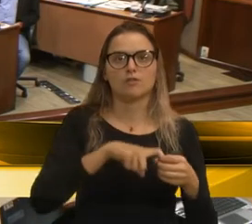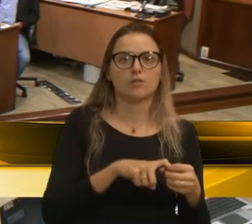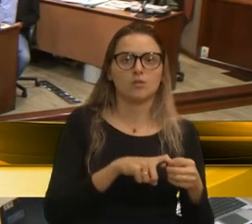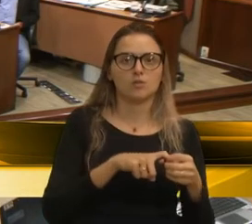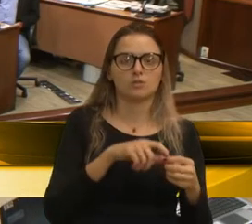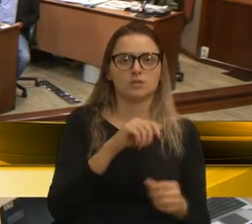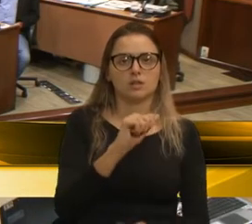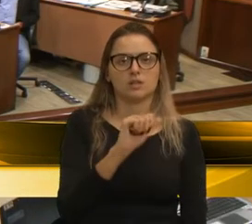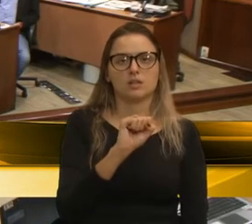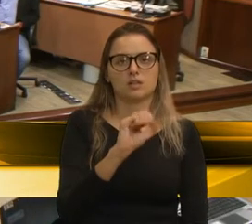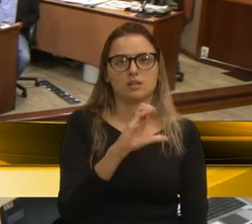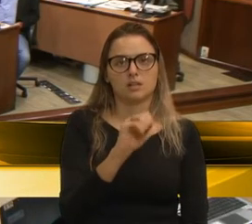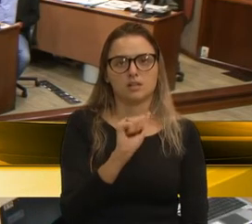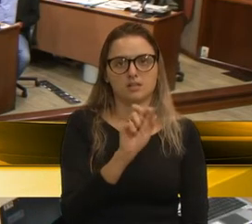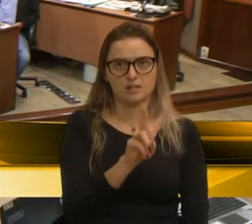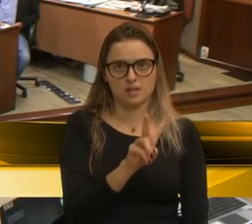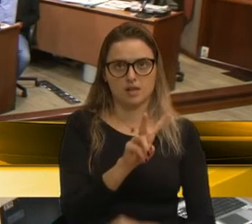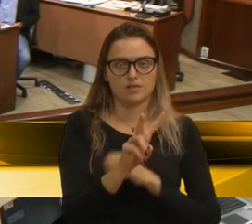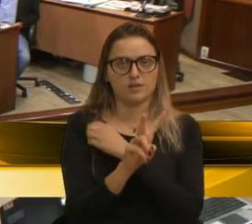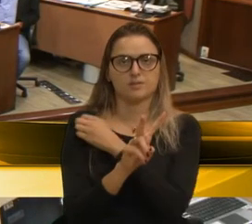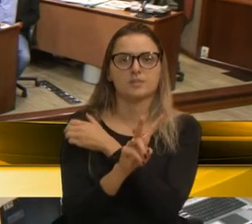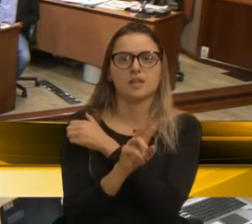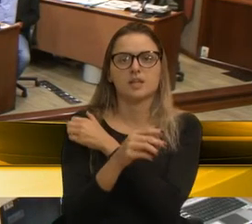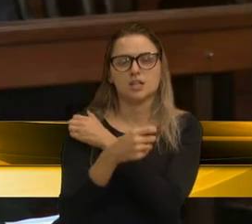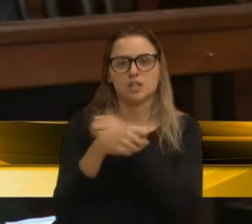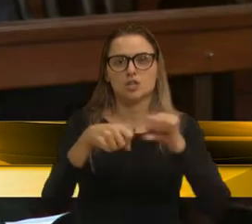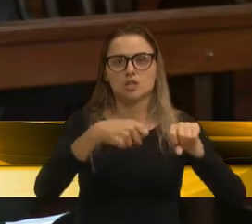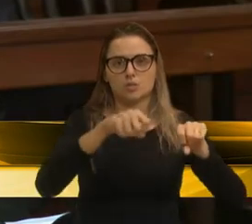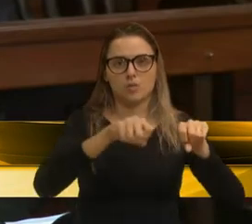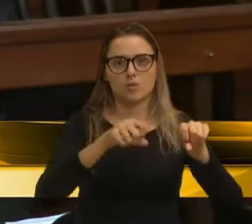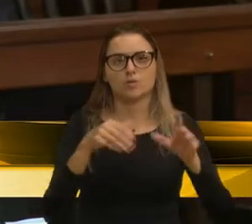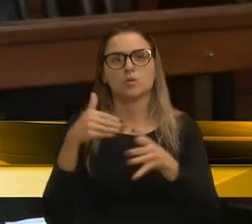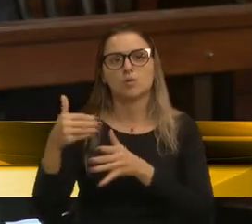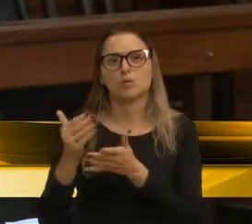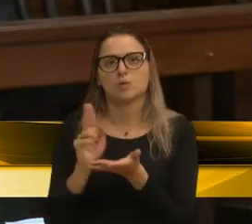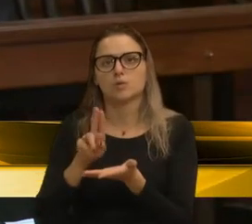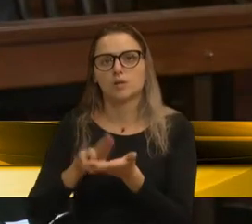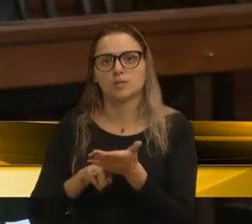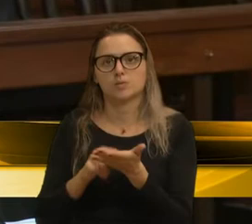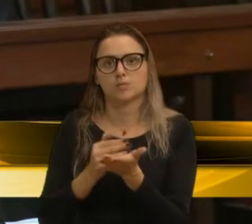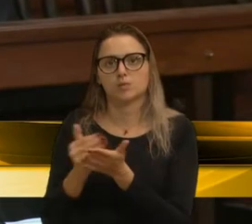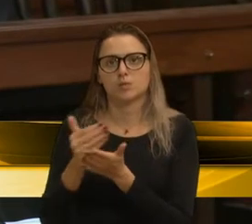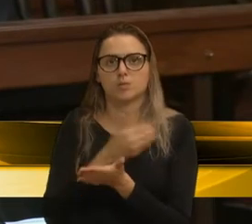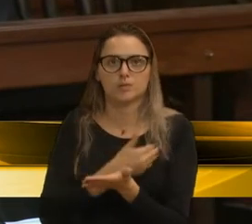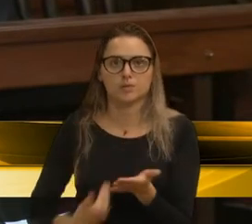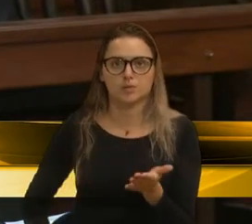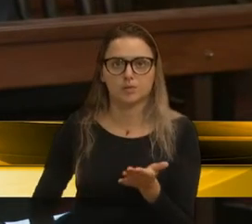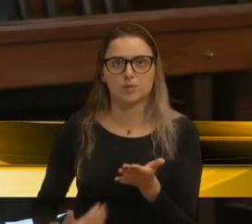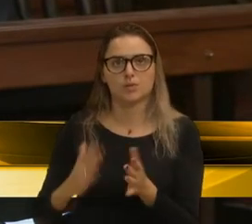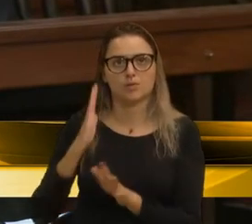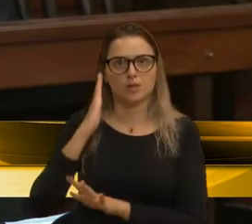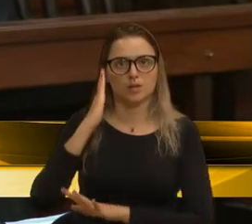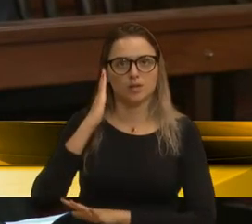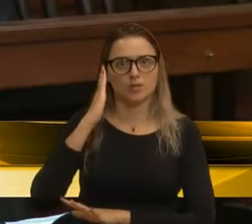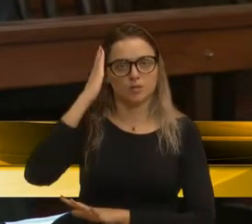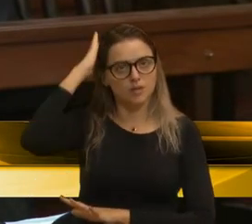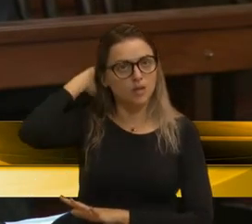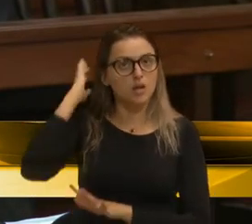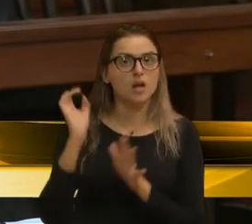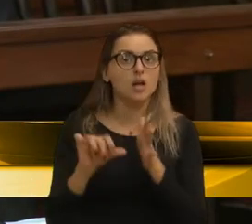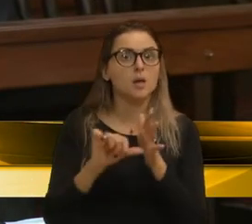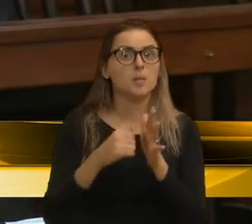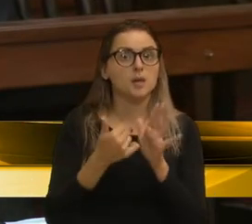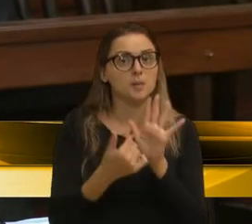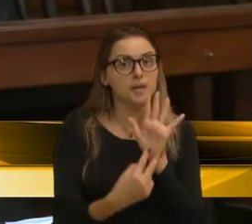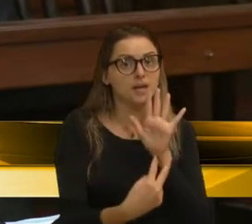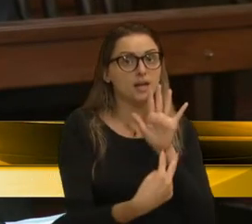Ascave, né? Quando essa secretária assumiu lá no início do governo Daniel Guerra, a primeira